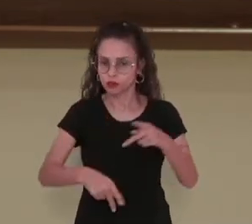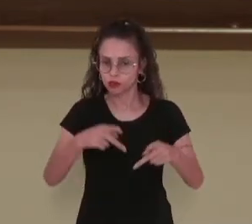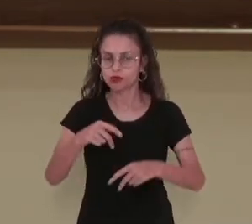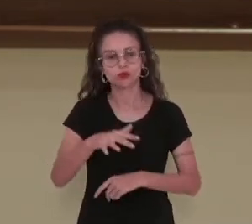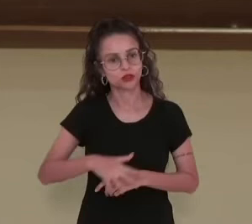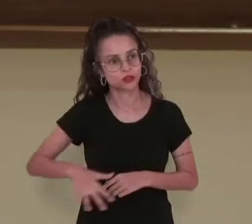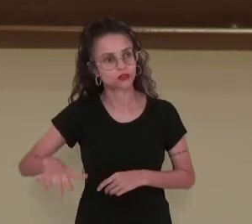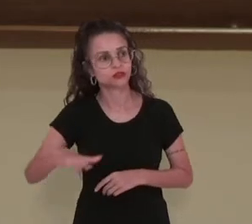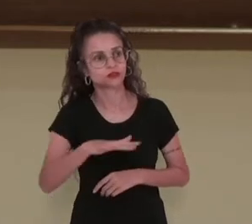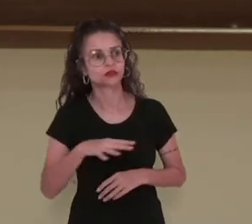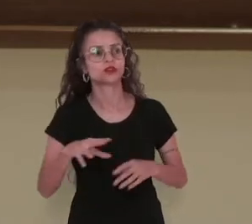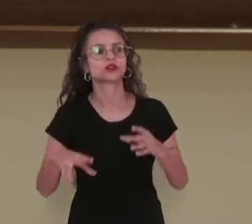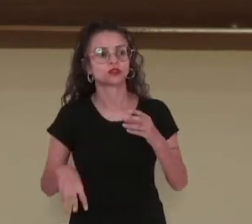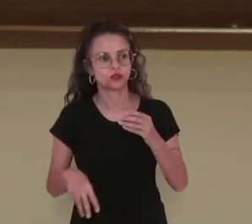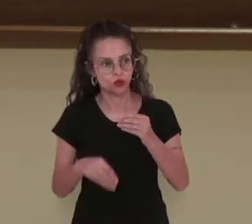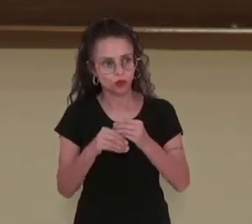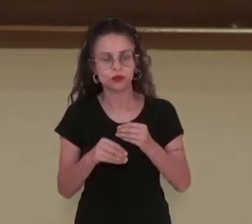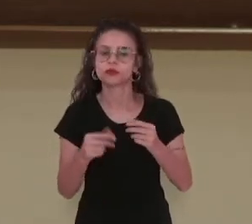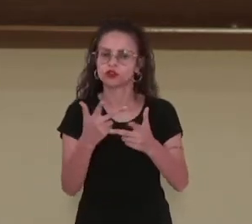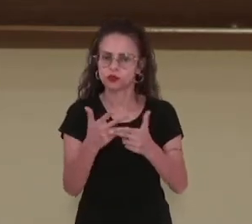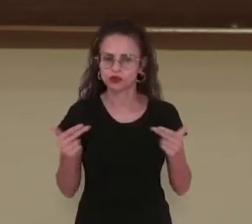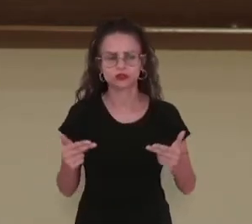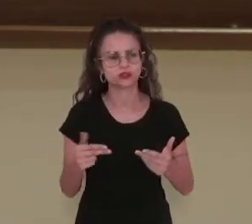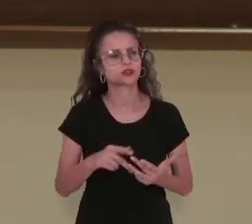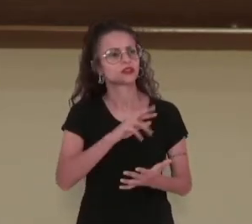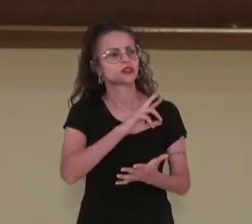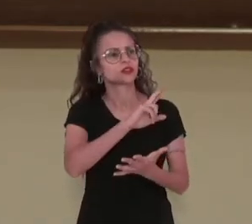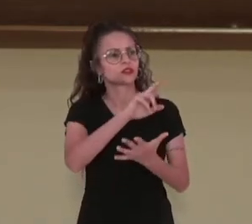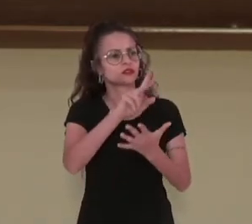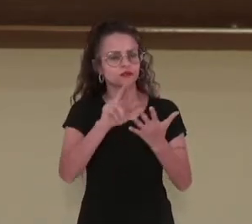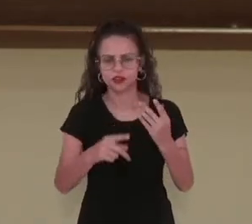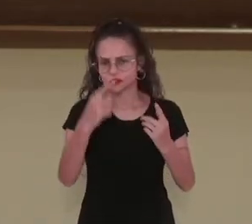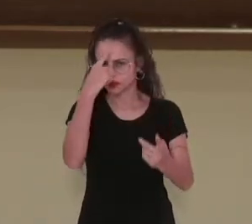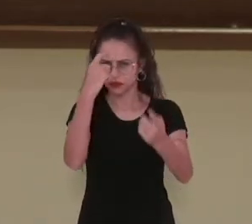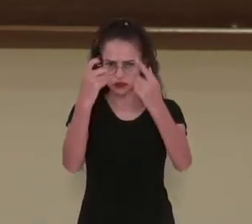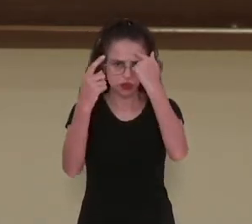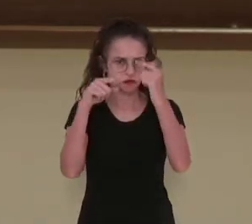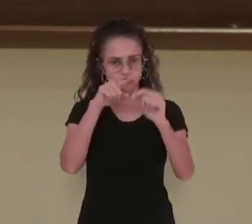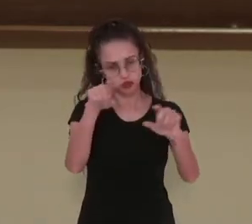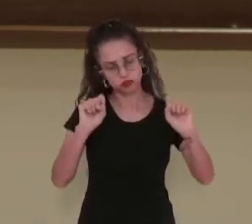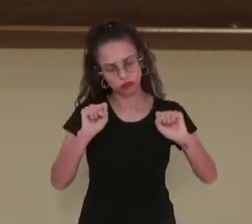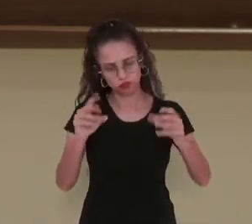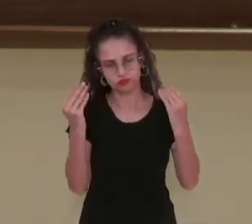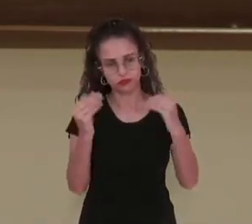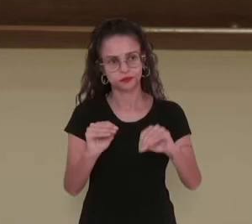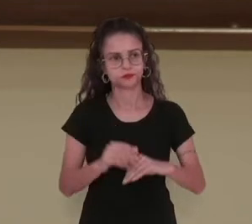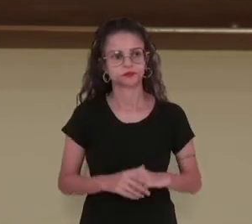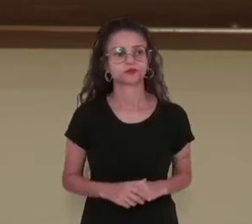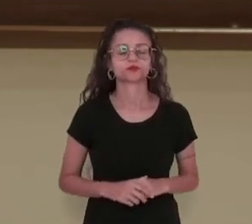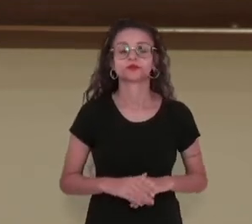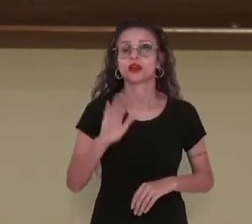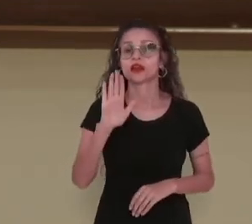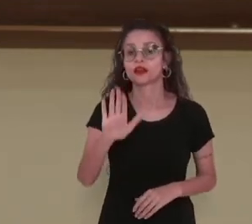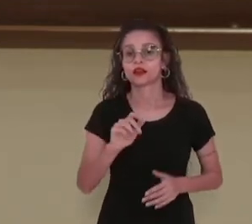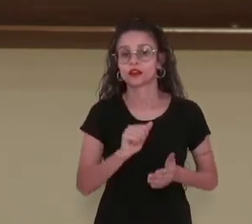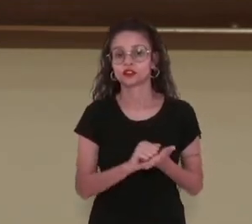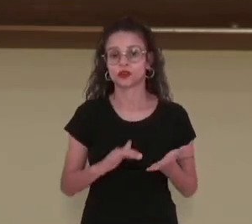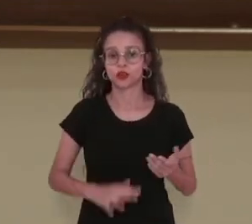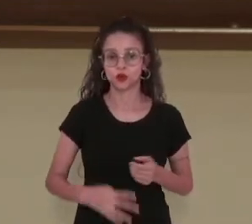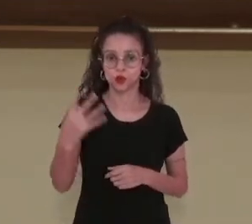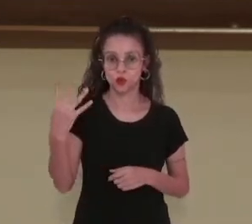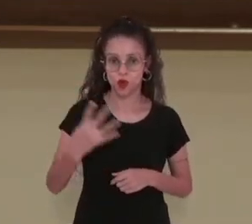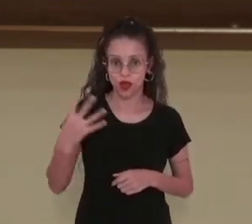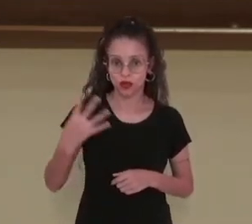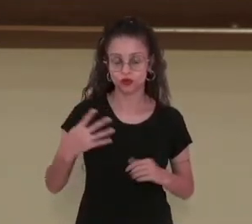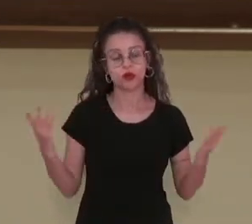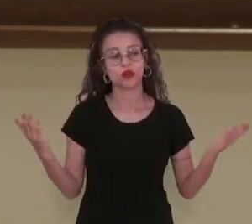E aí complemento com mais alguma coisa. Então são várias ideias que vocês poderiam colocar aqui. Já na atividade 4, nós